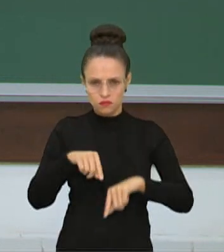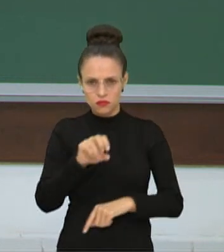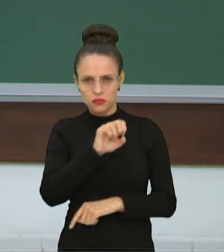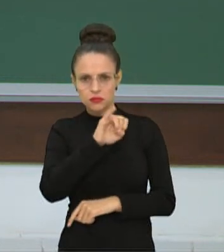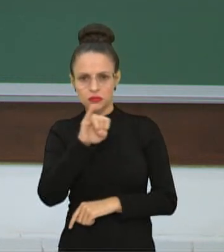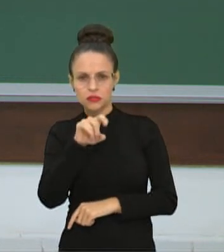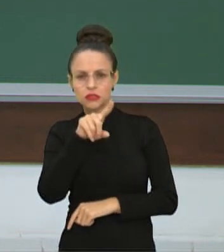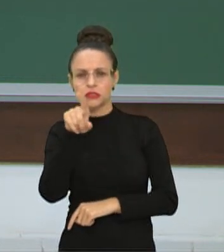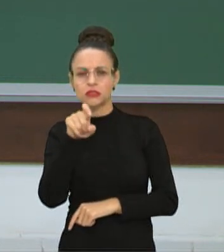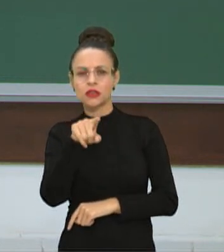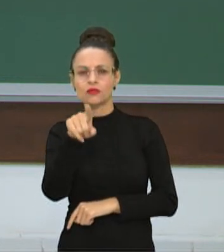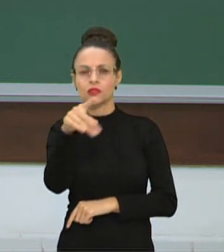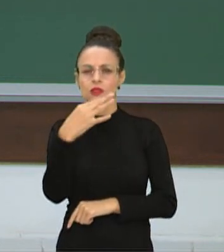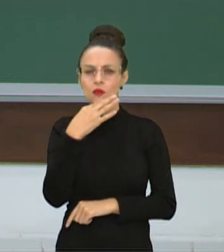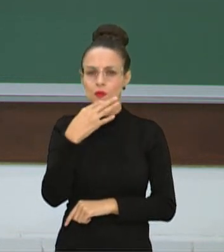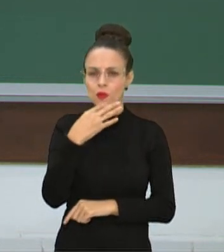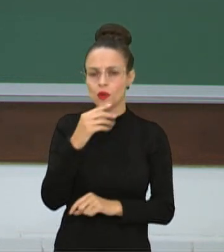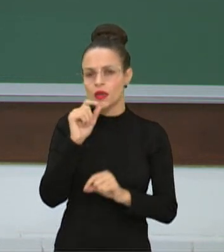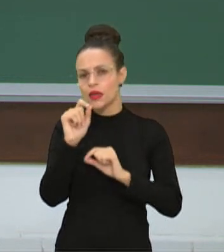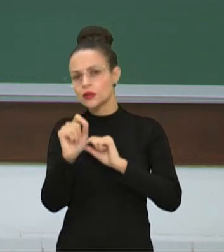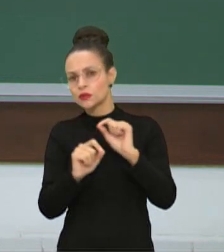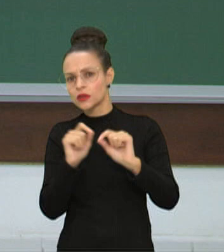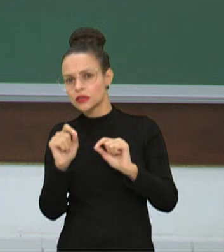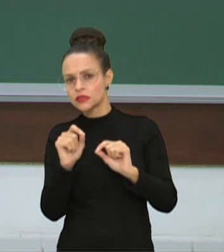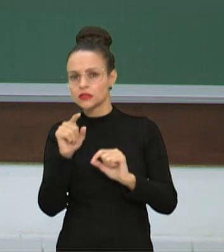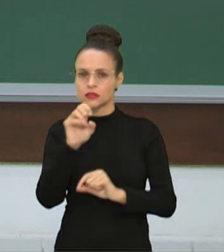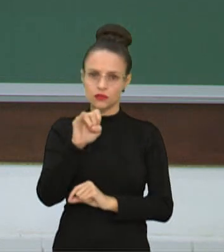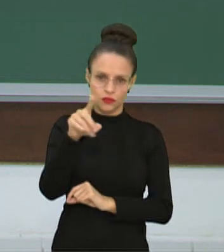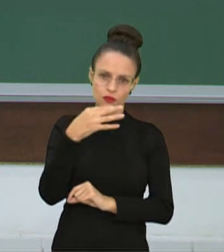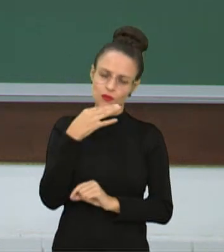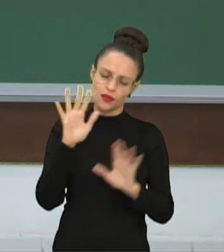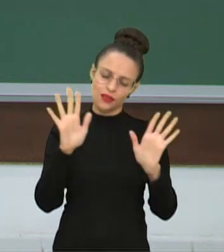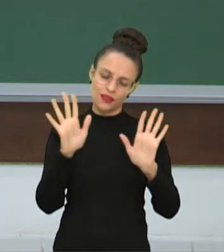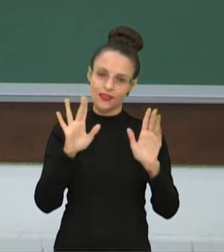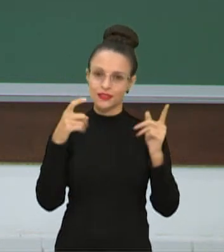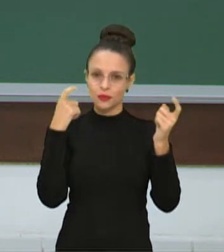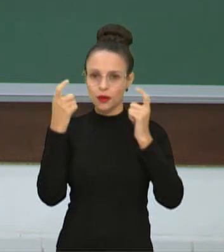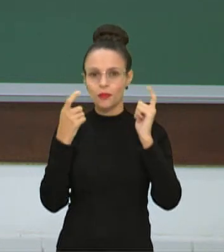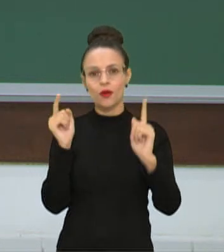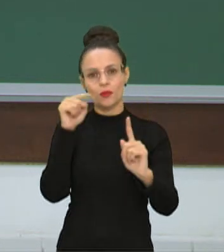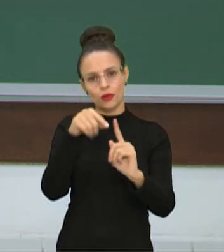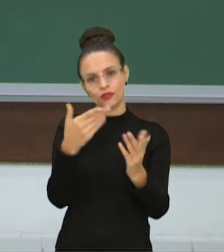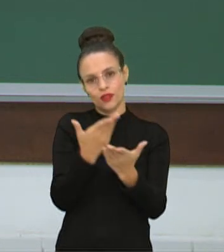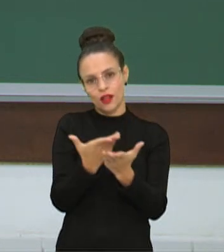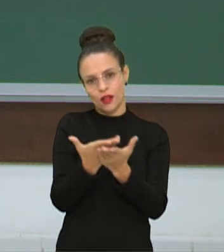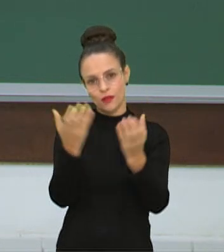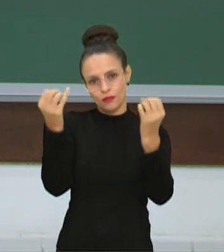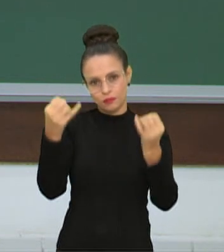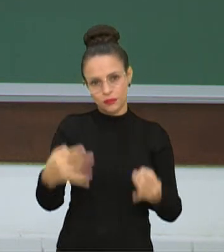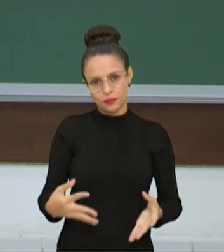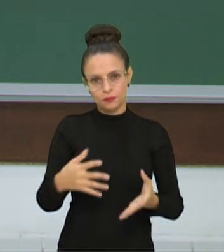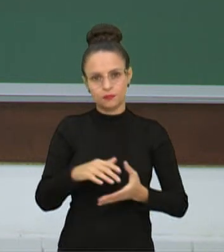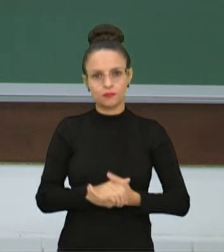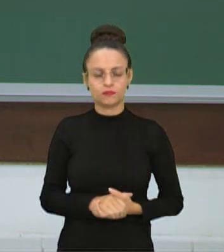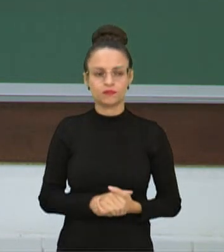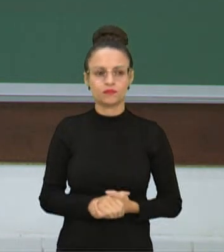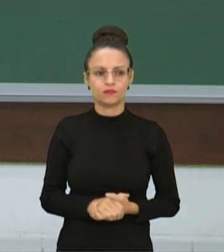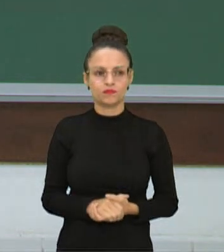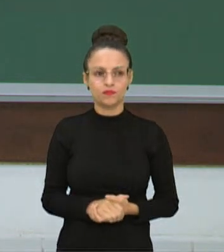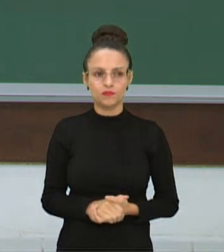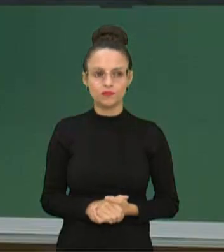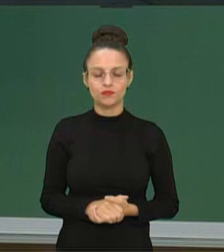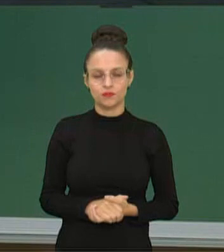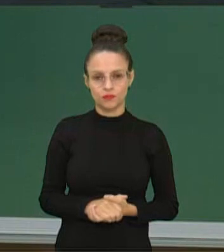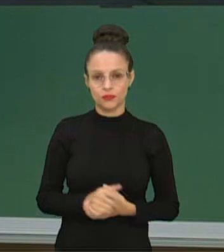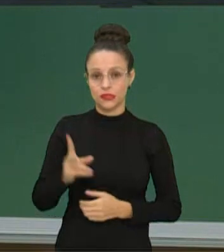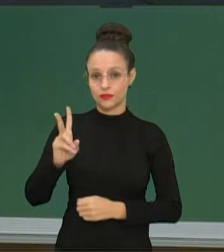são eles, as funções? Se você não conhece, não se preocupe, que é esse o objetivo dessa nossa aula. Então,